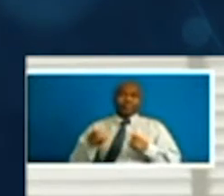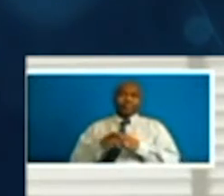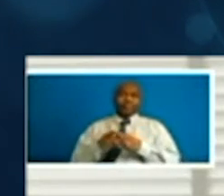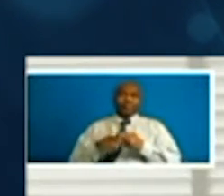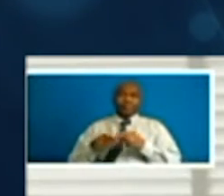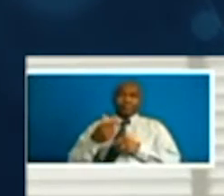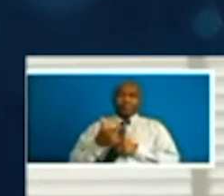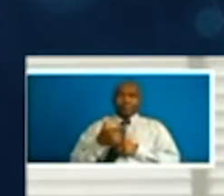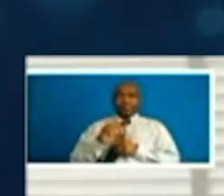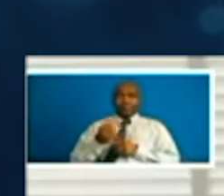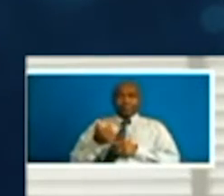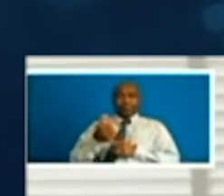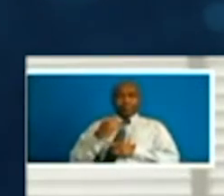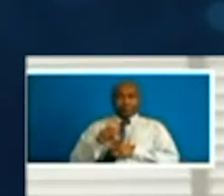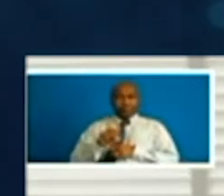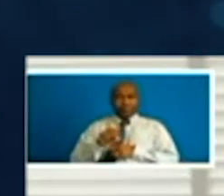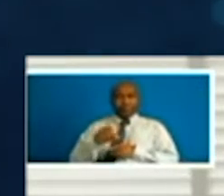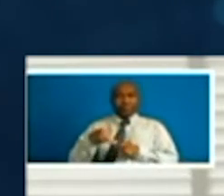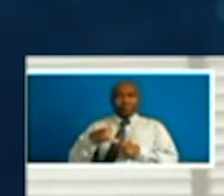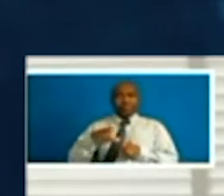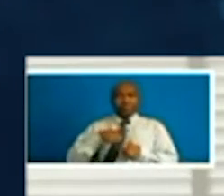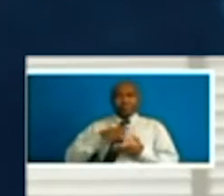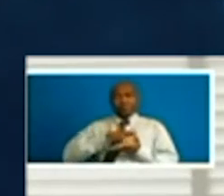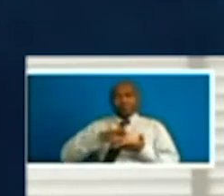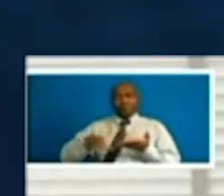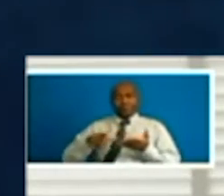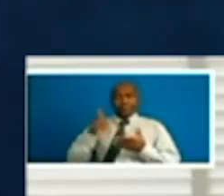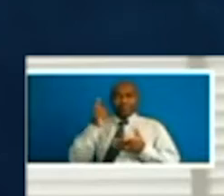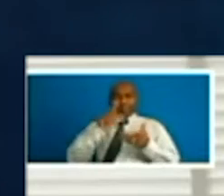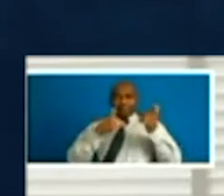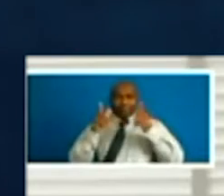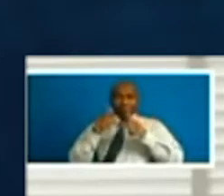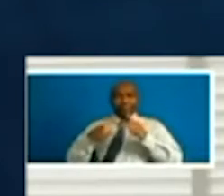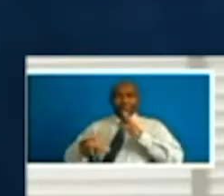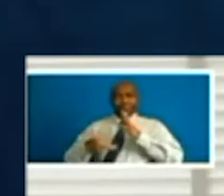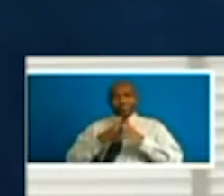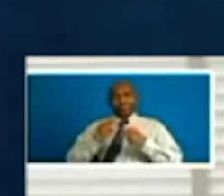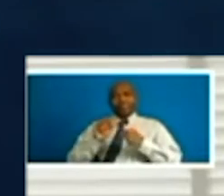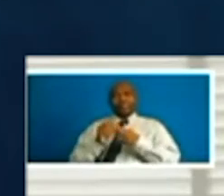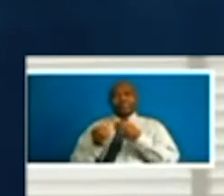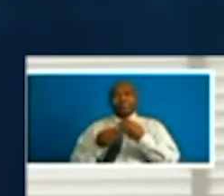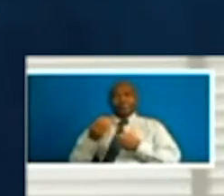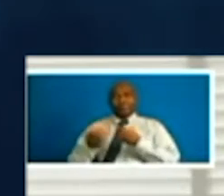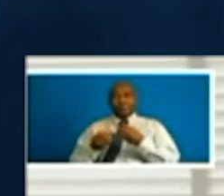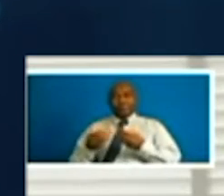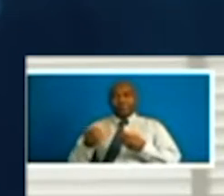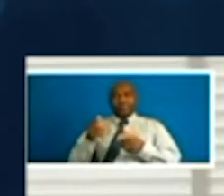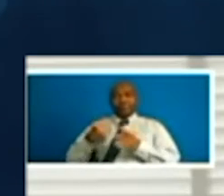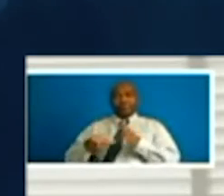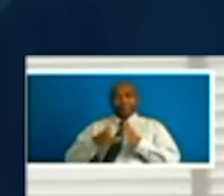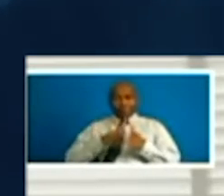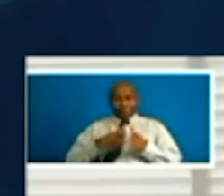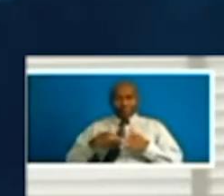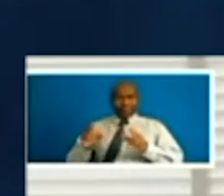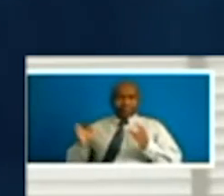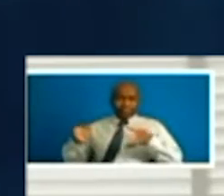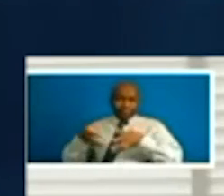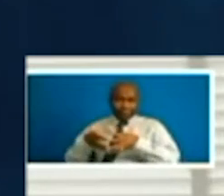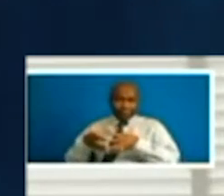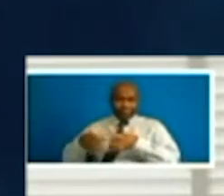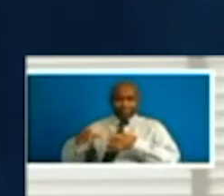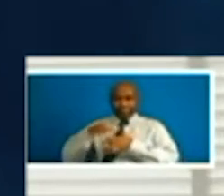2015/2018 inerentes as despesas previstas líquidas sendo assim entendo que as regularidades mantidos não são